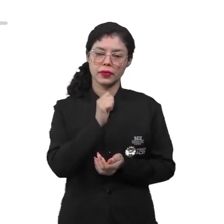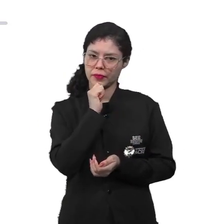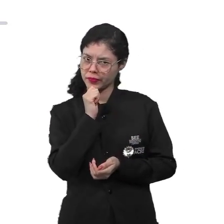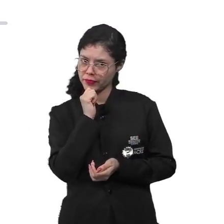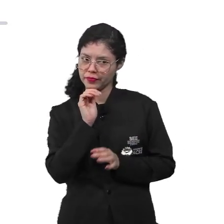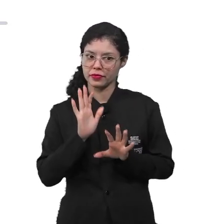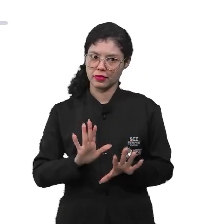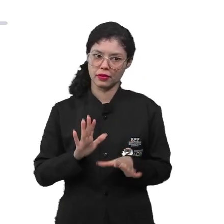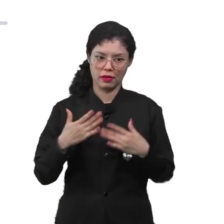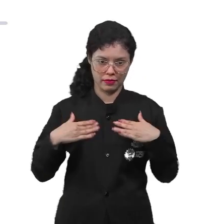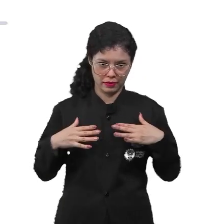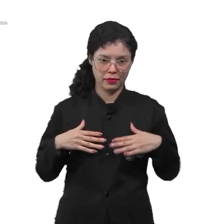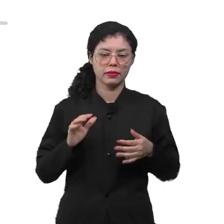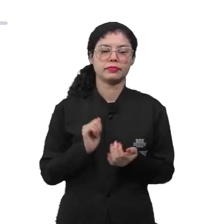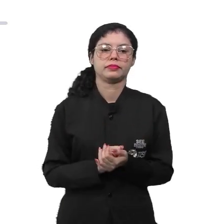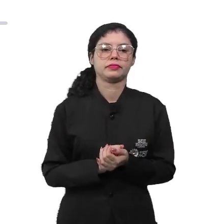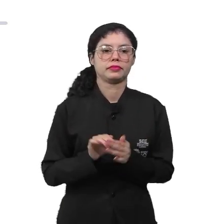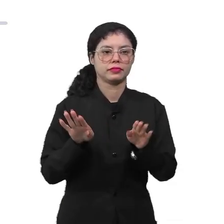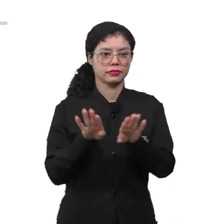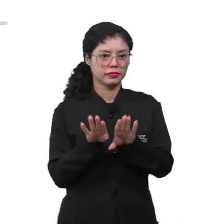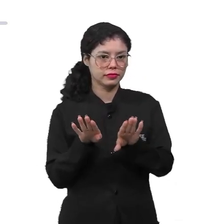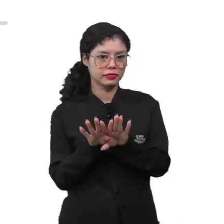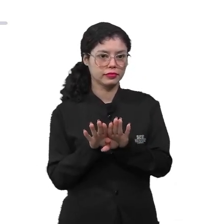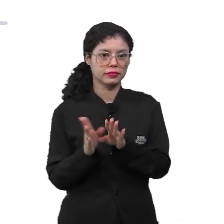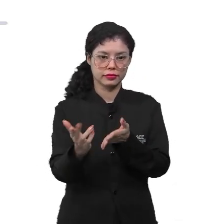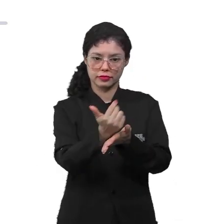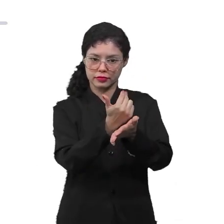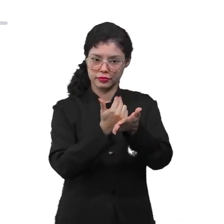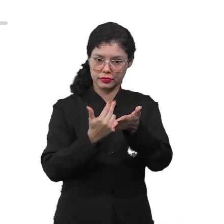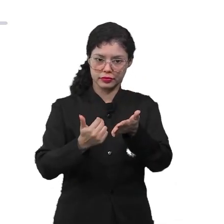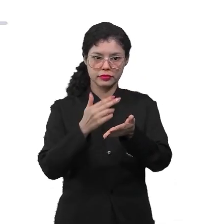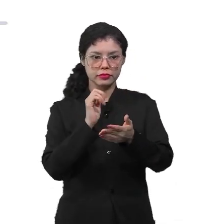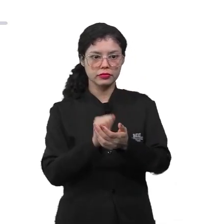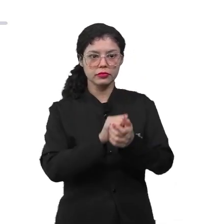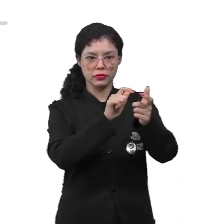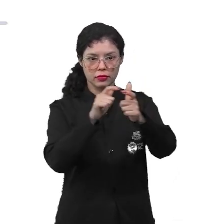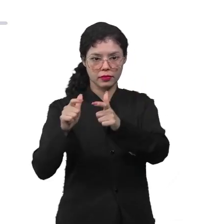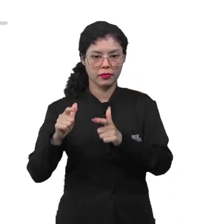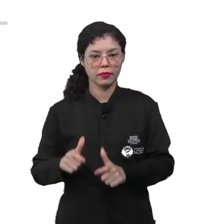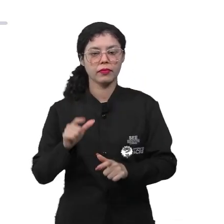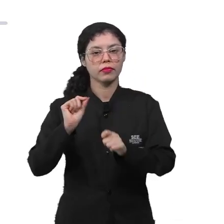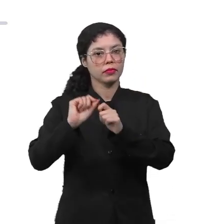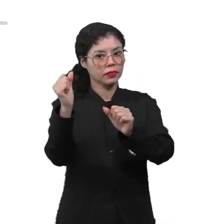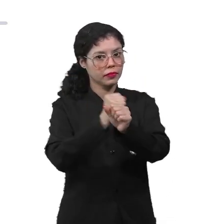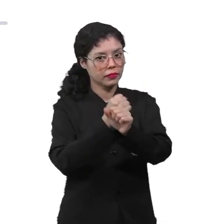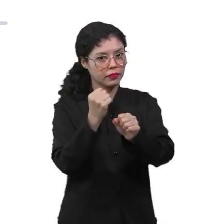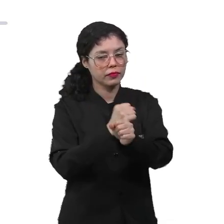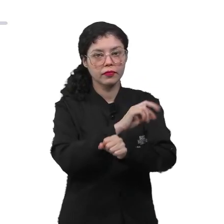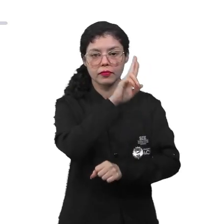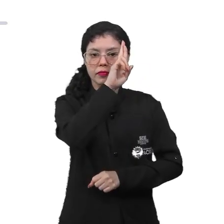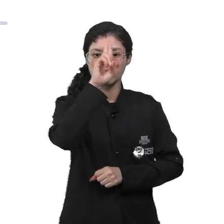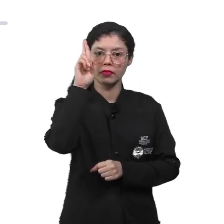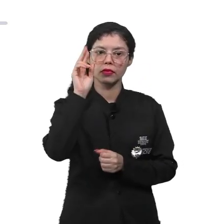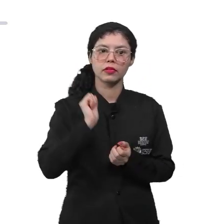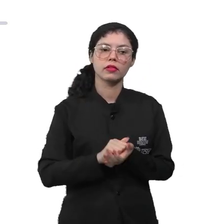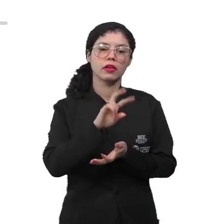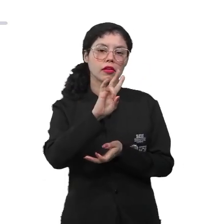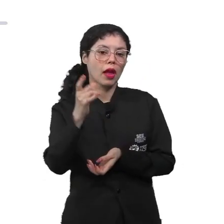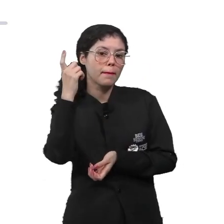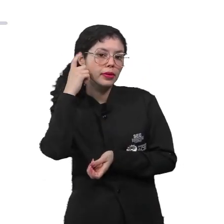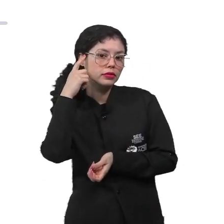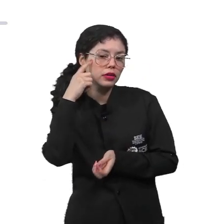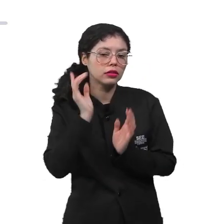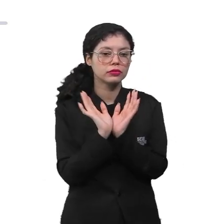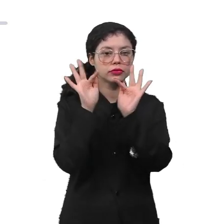final ainda, tá, da nossa HQ, mas estamos falando da arte, do espaço onde você vai construir a sua história. Você vai pensar